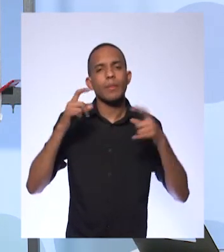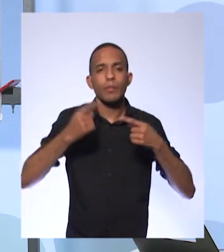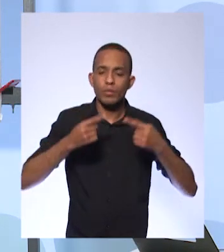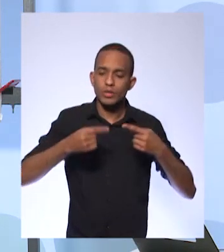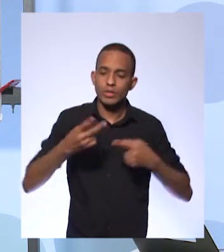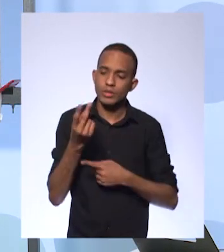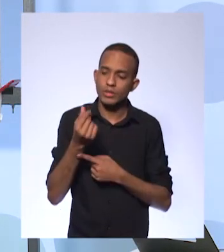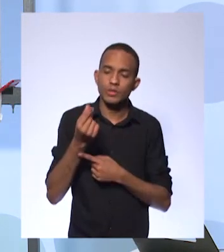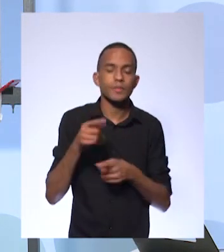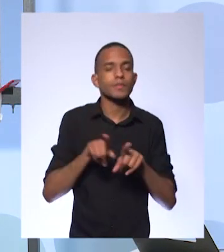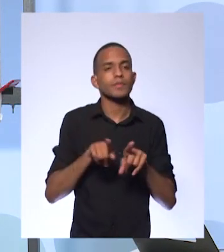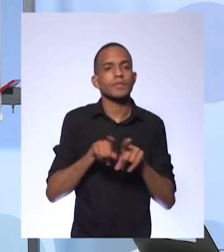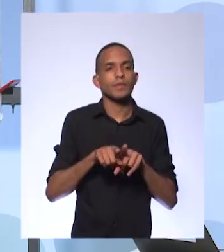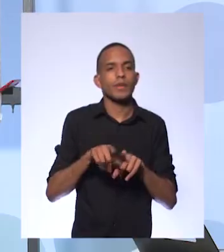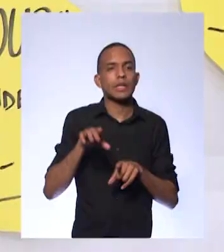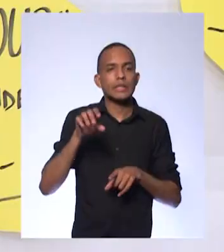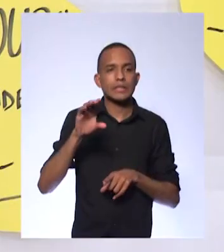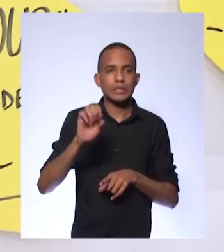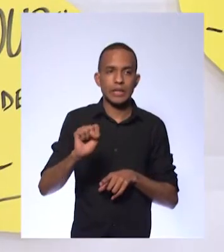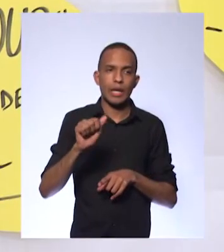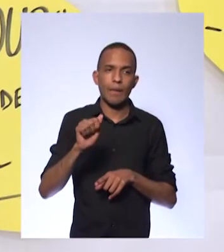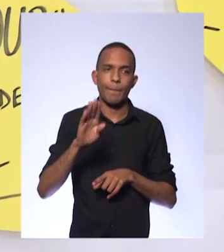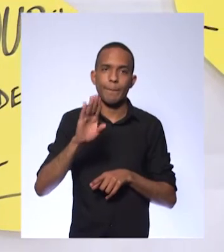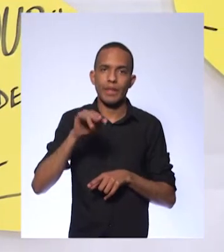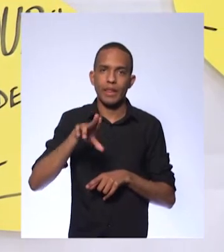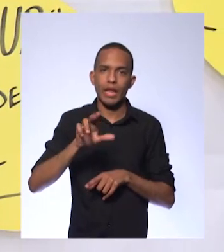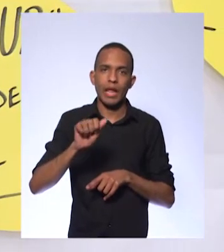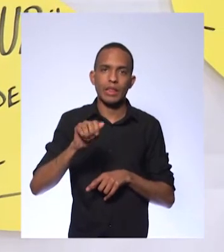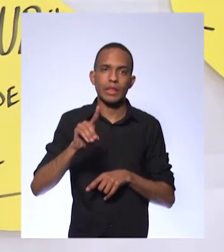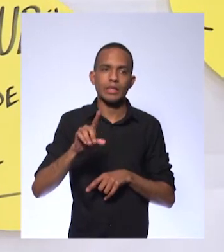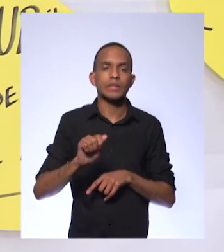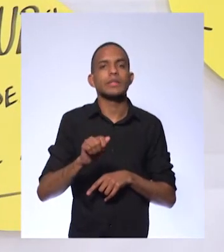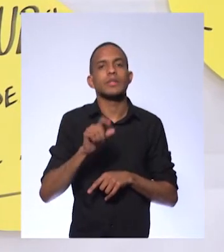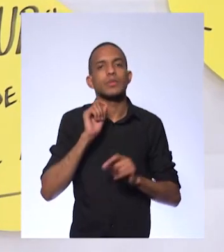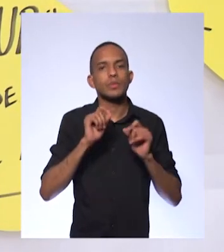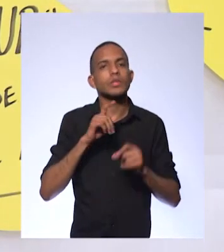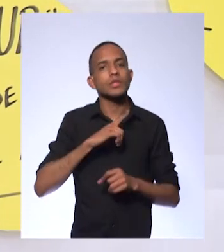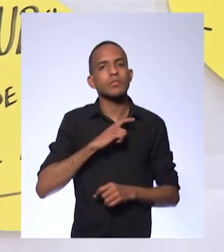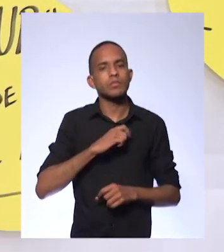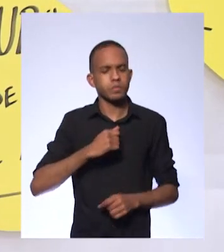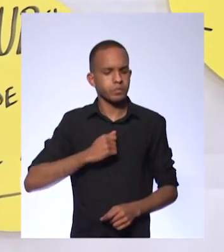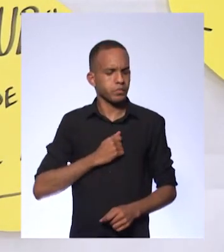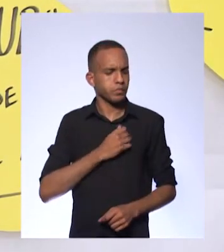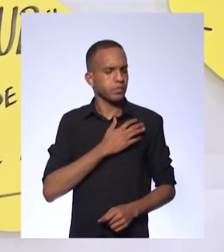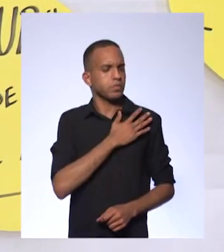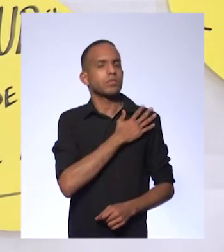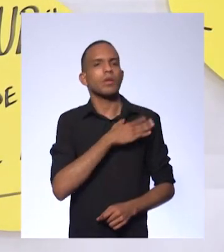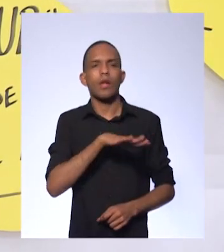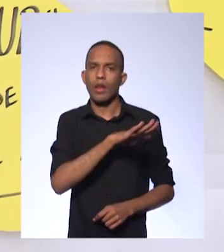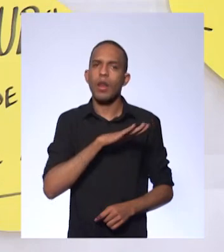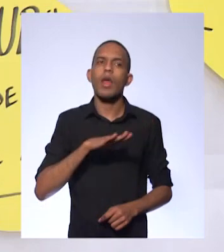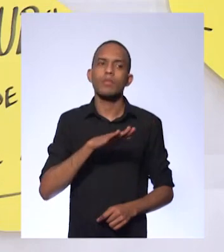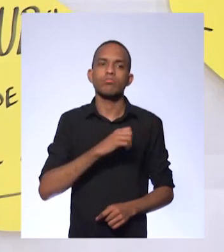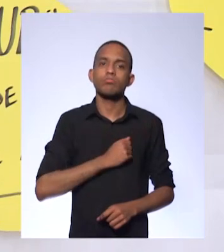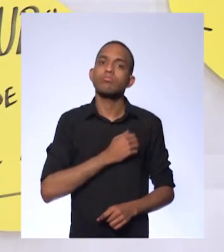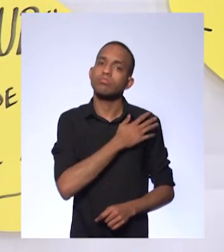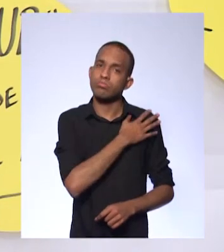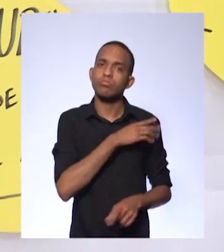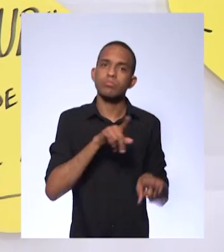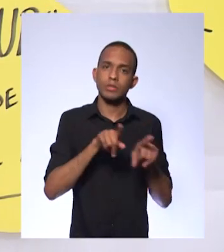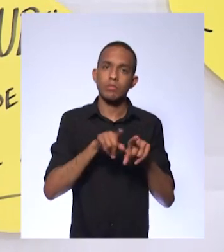econômicas. Aqui na Sabinada, nós temos, por exemplo, generais participando. Nós temos generais